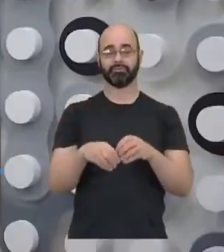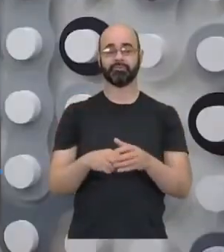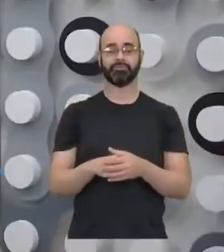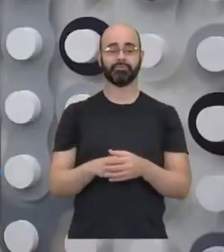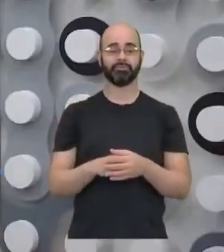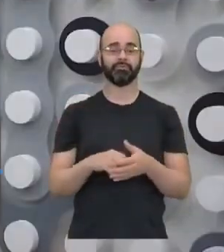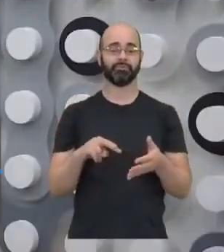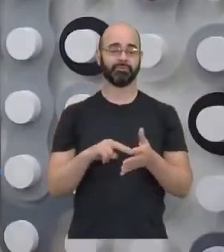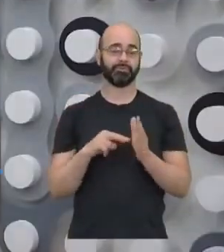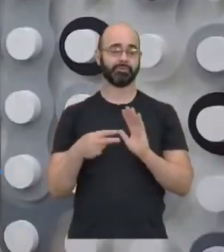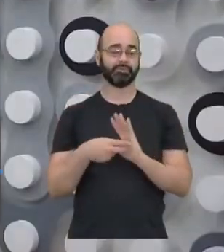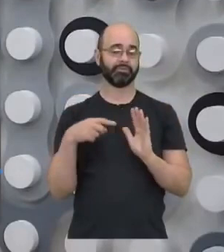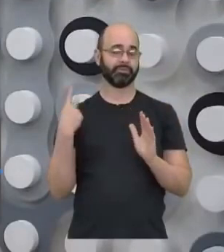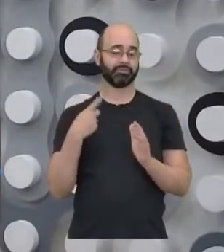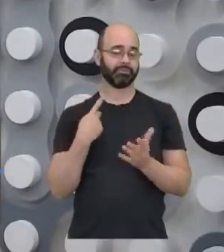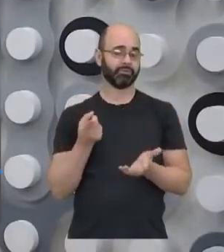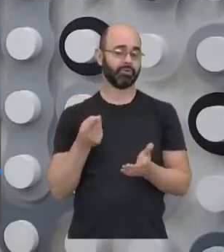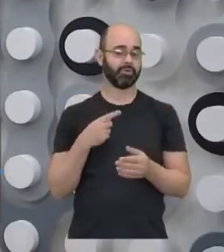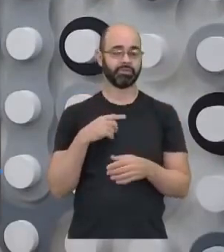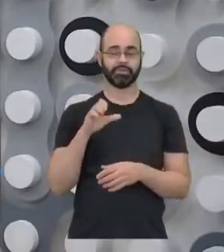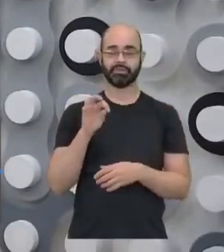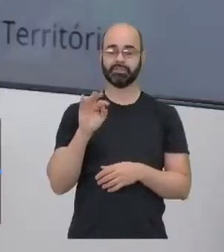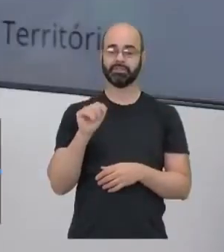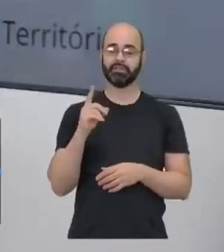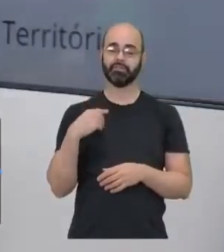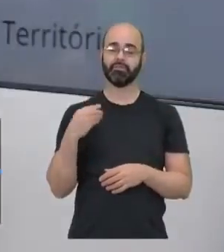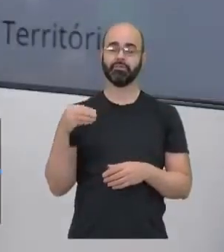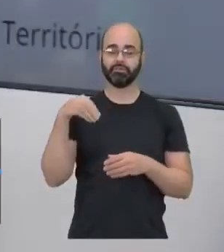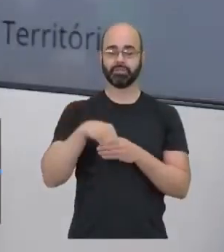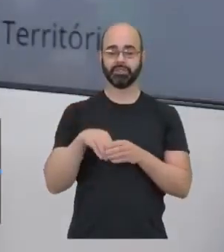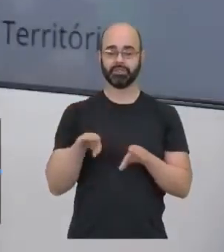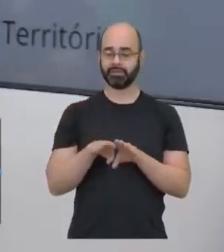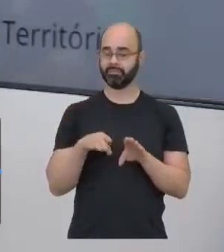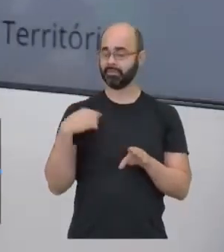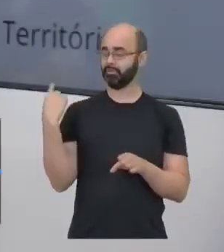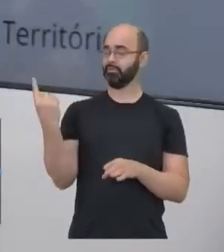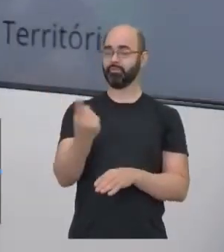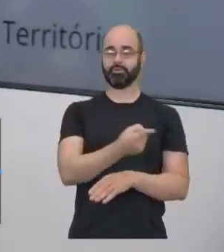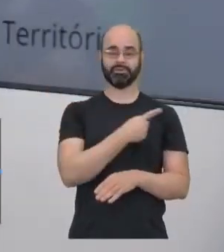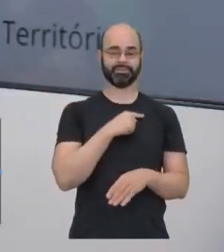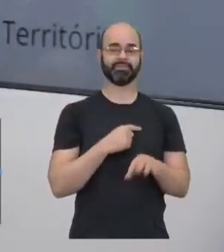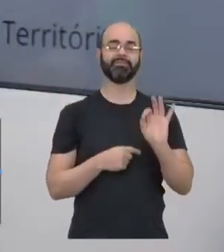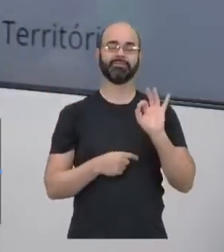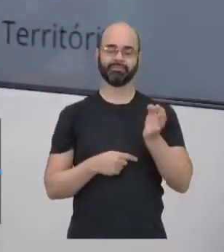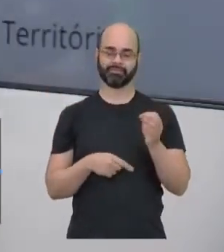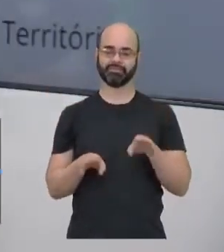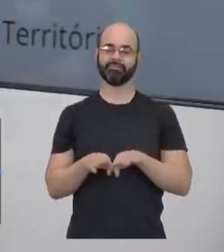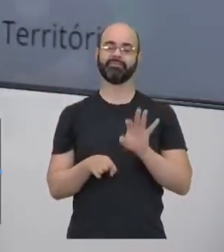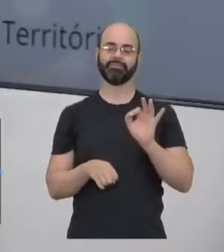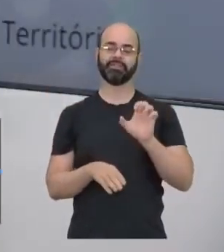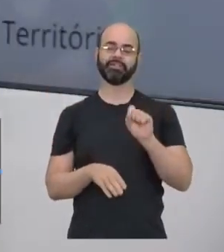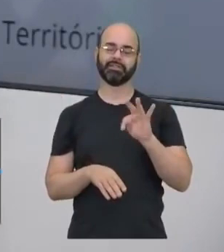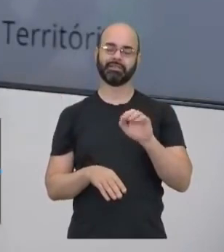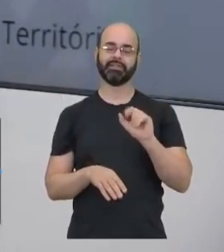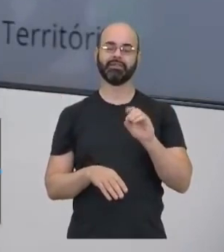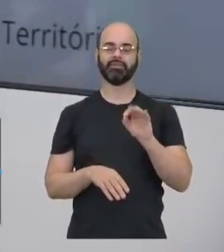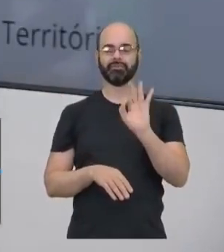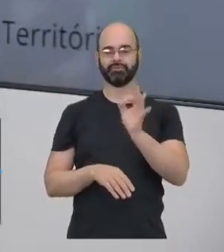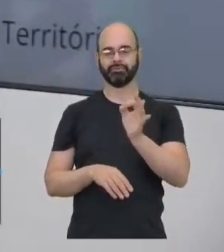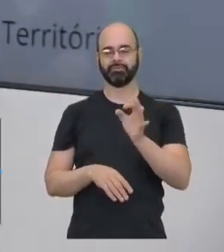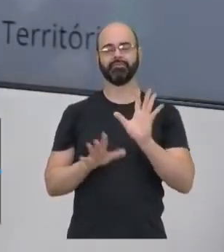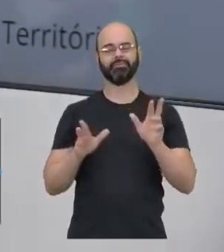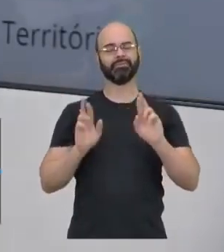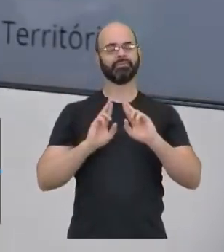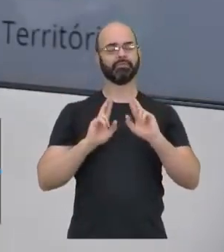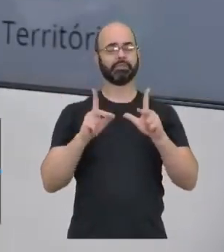nós somos o Estado também, né? Nós somos o Estado. Legal. E aí eu vou dizer então para vocês agora o seguinte, eu vou mostrar para vocês agora a